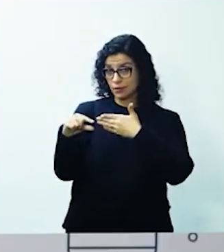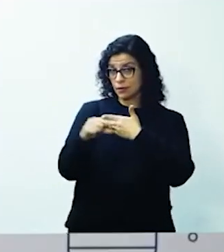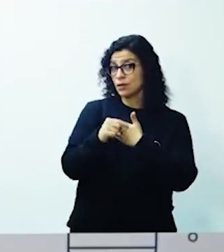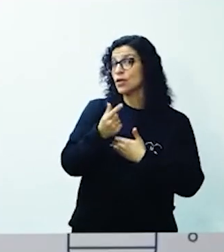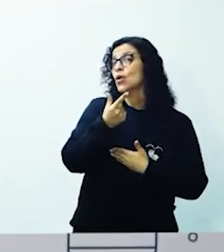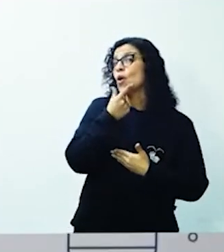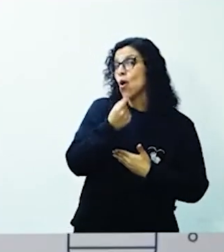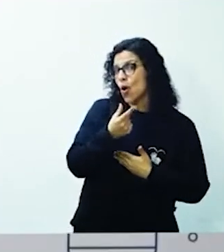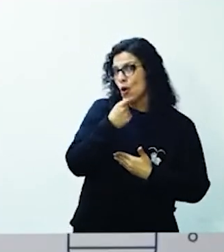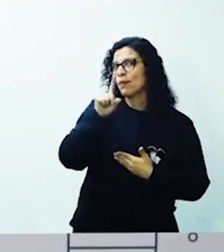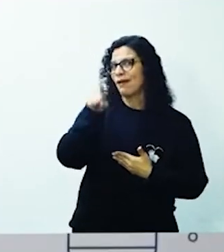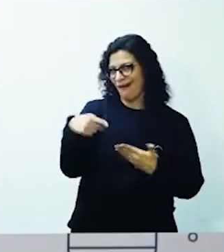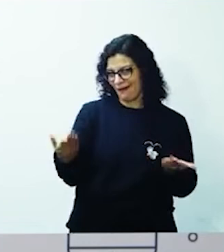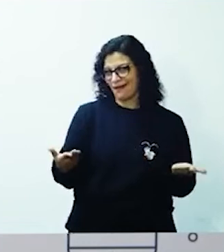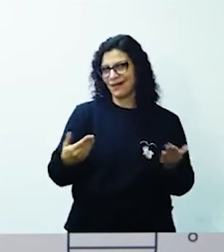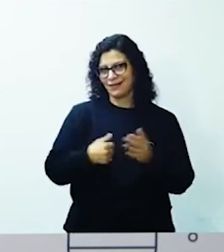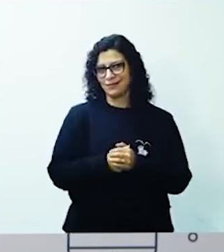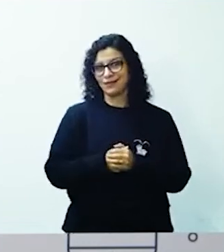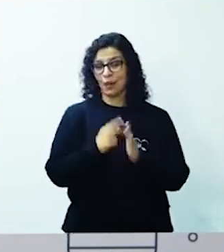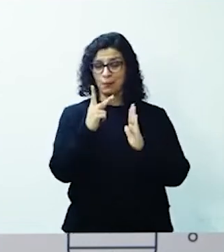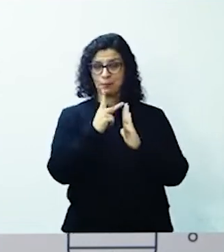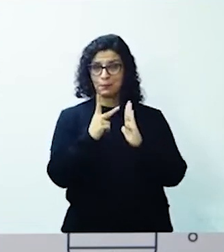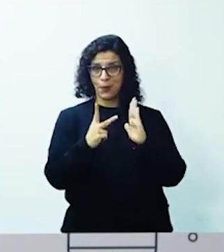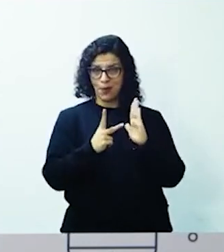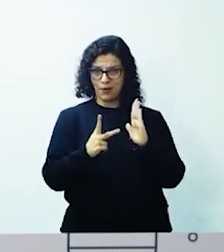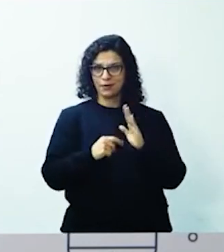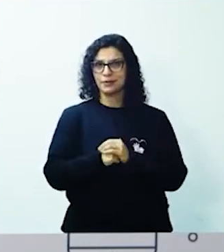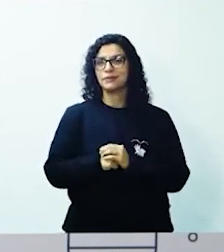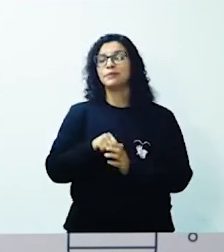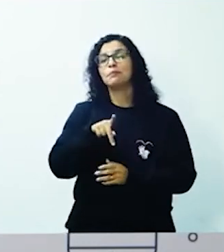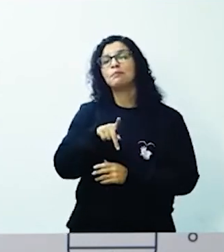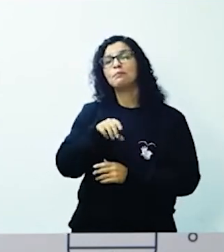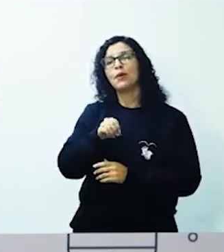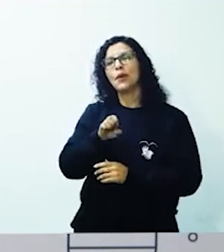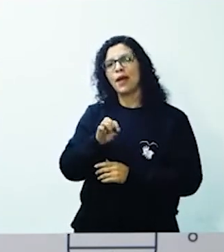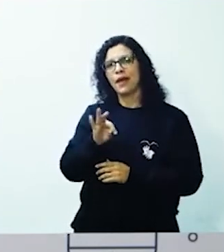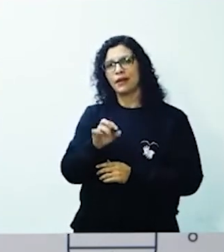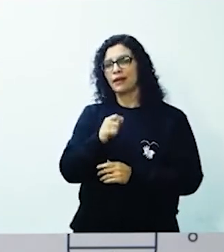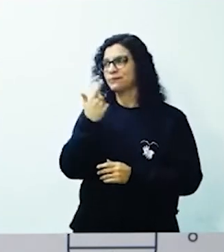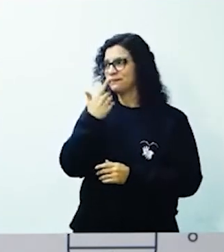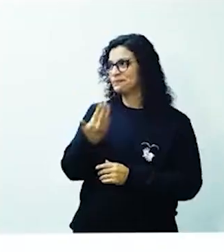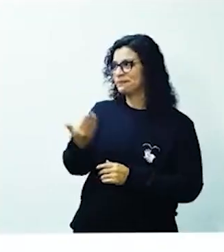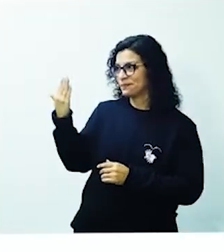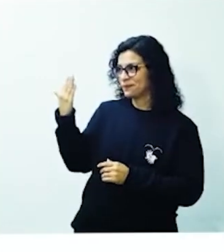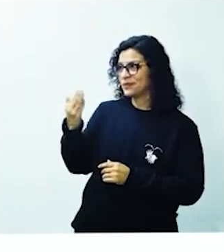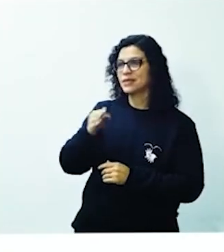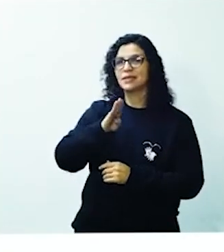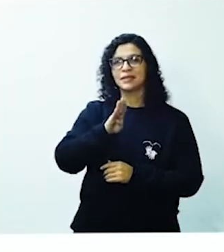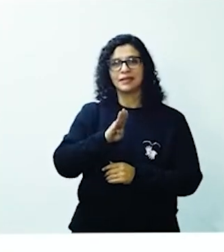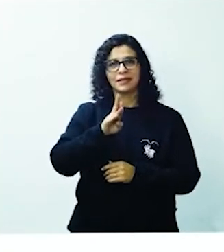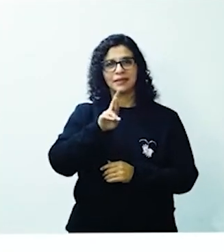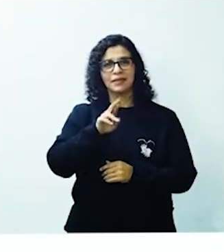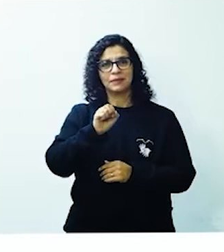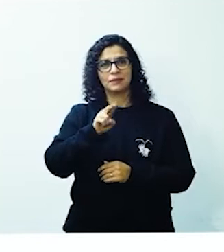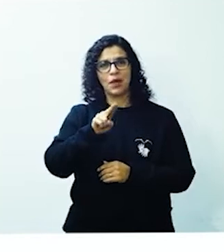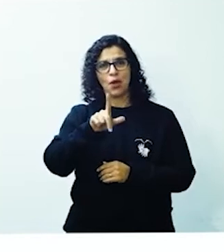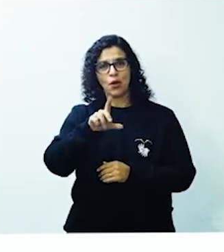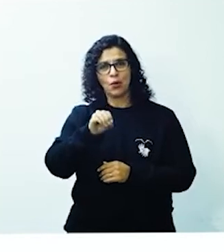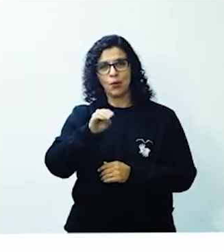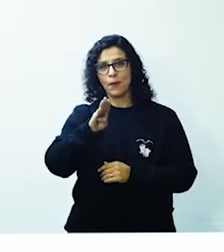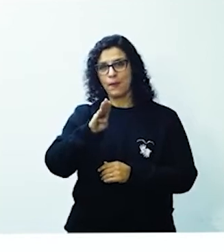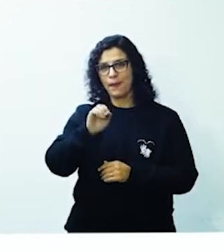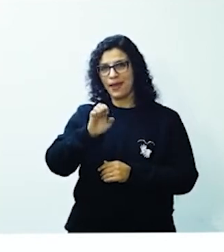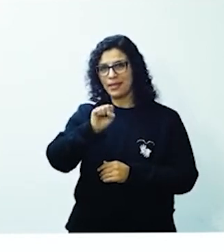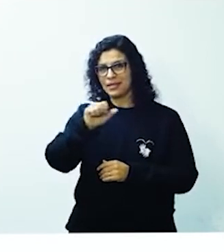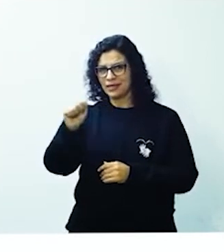eu sei que se trata de um poeta. Olha só, o autor que eu trouxe para vocês é o Braulio Bessa. Já